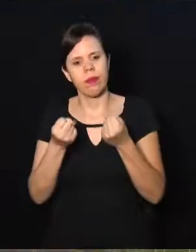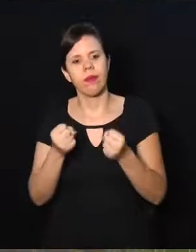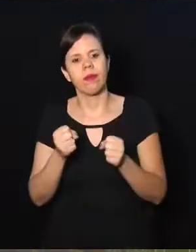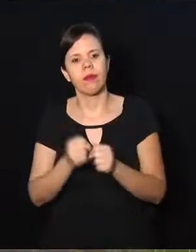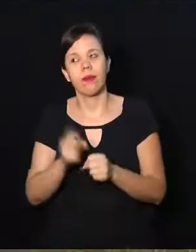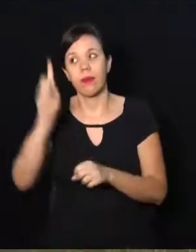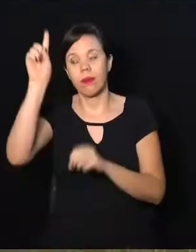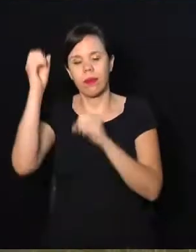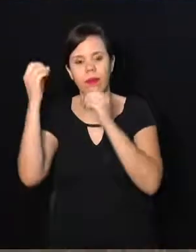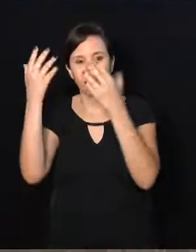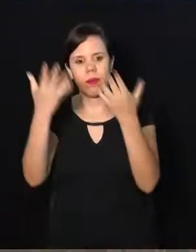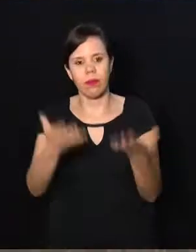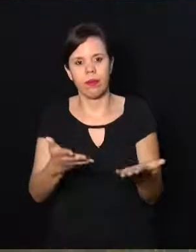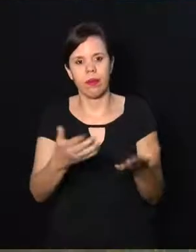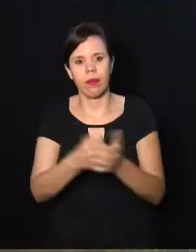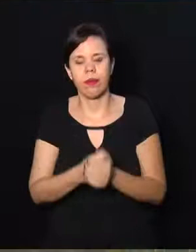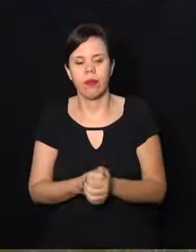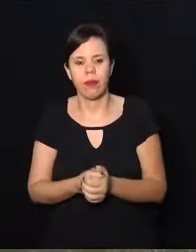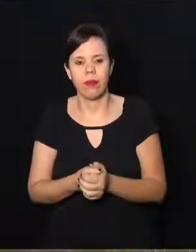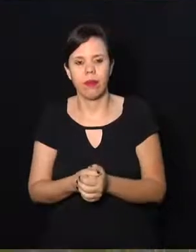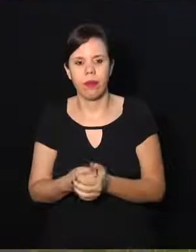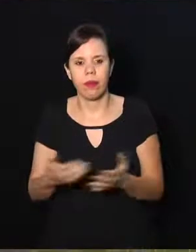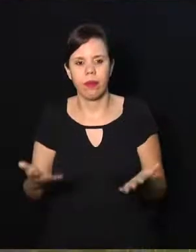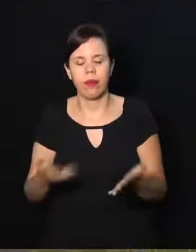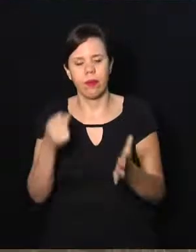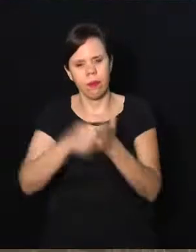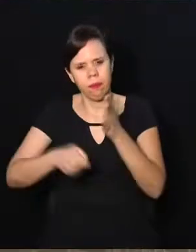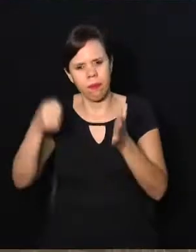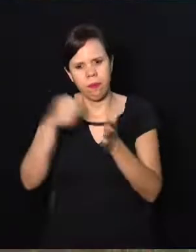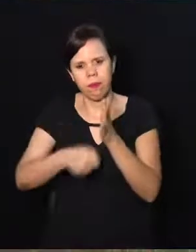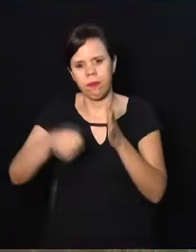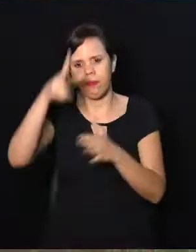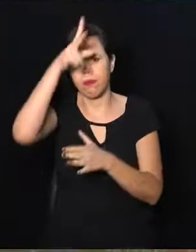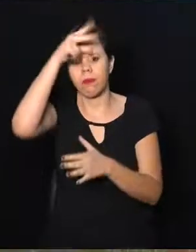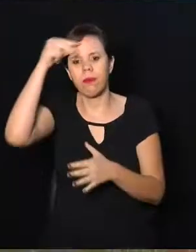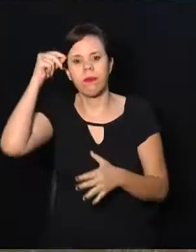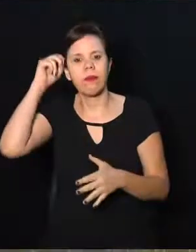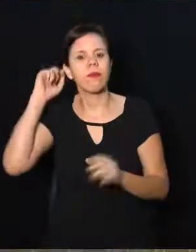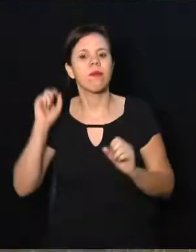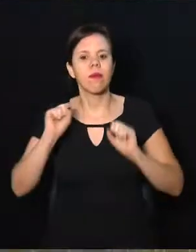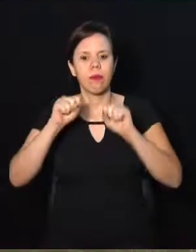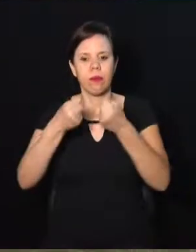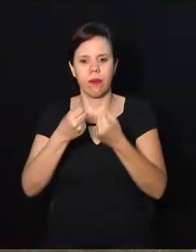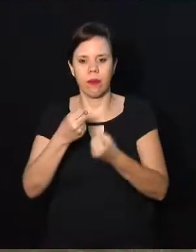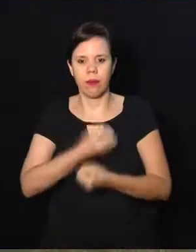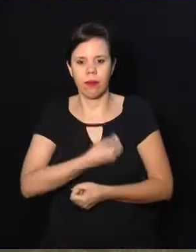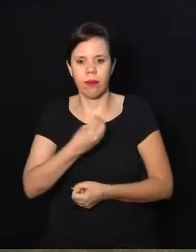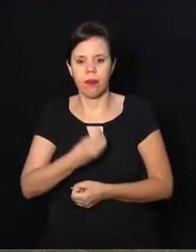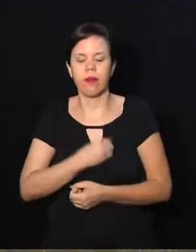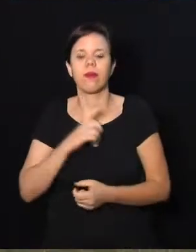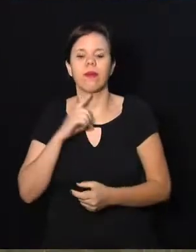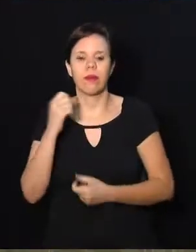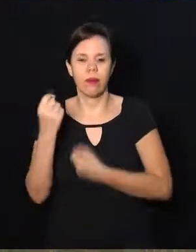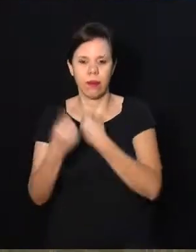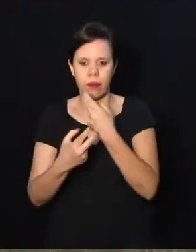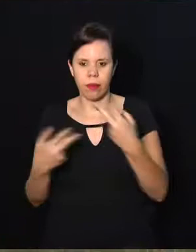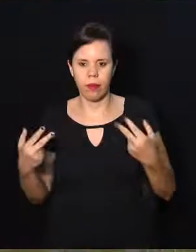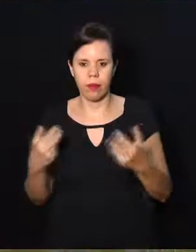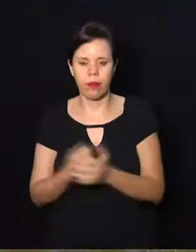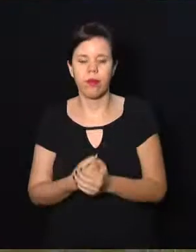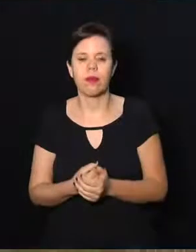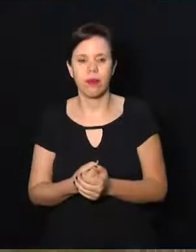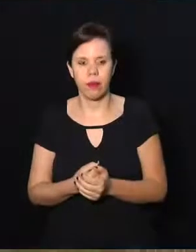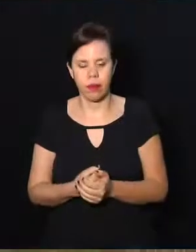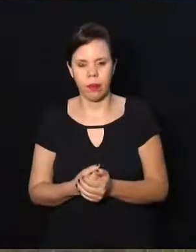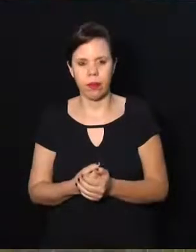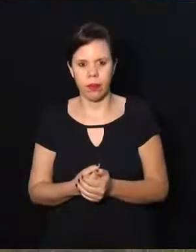Deus nos deu, que é nós trazermos as políticas públicas em defesa da vida. Nós temos alguns fatos que